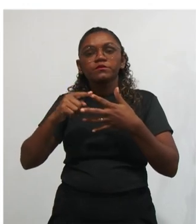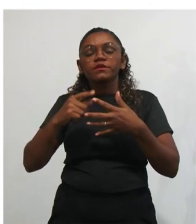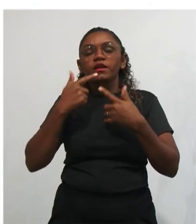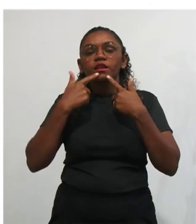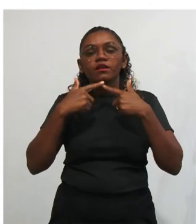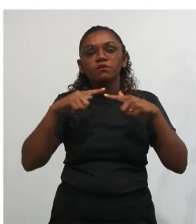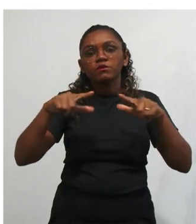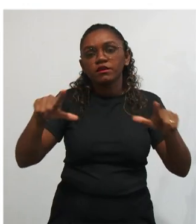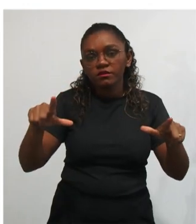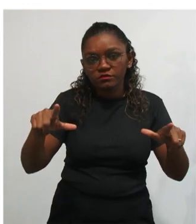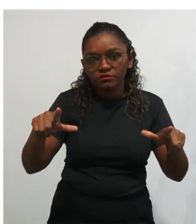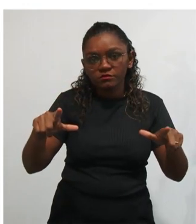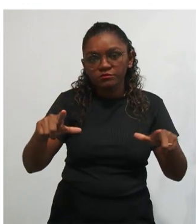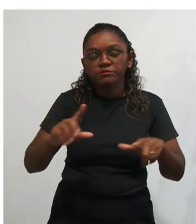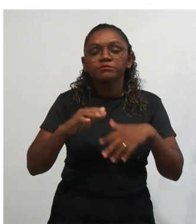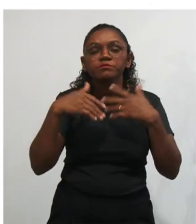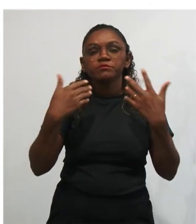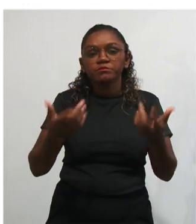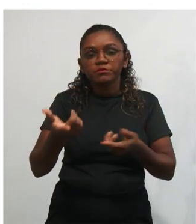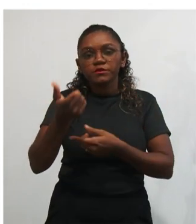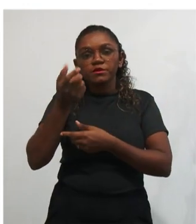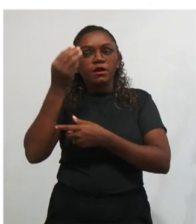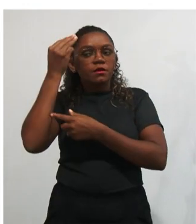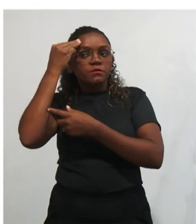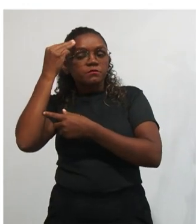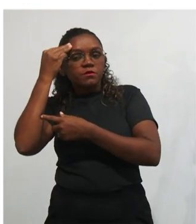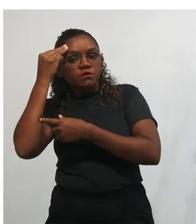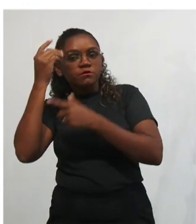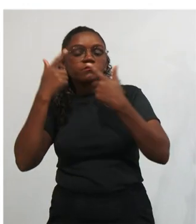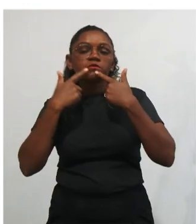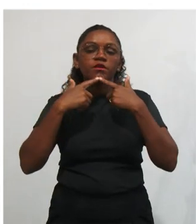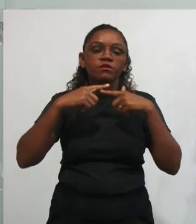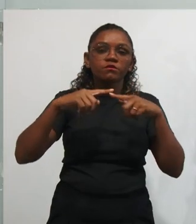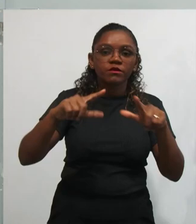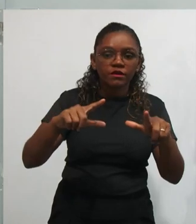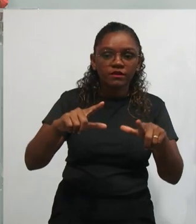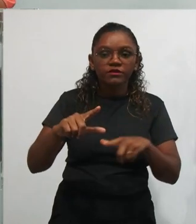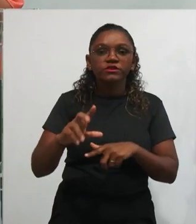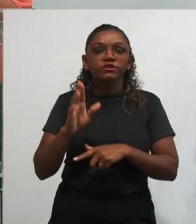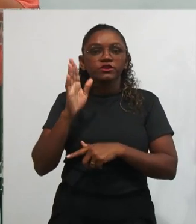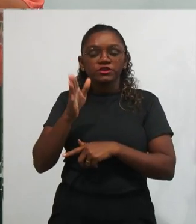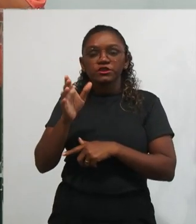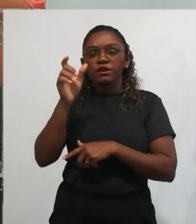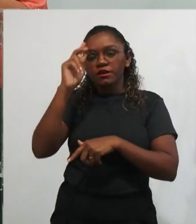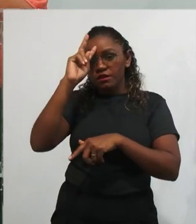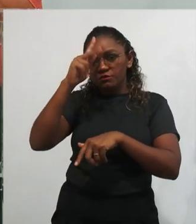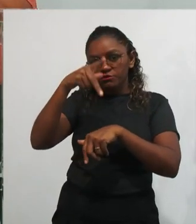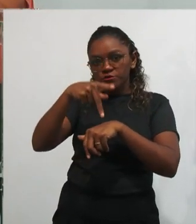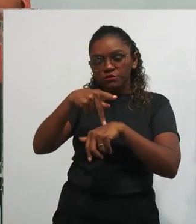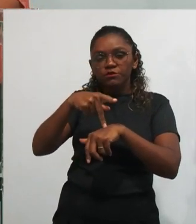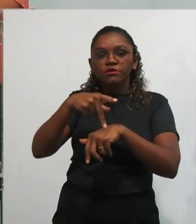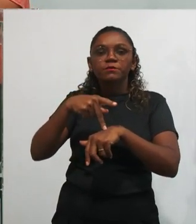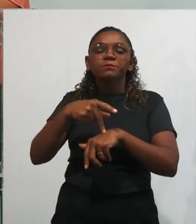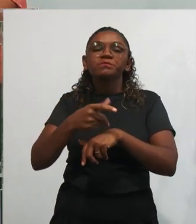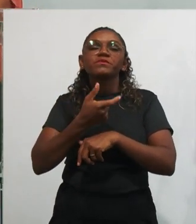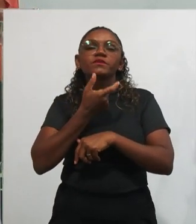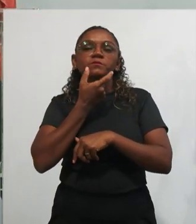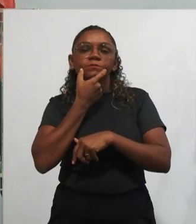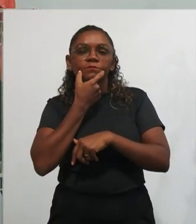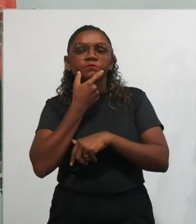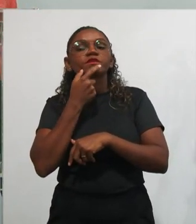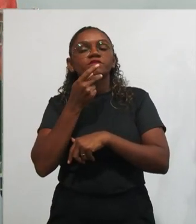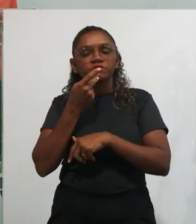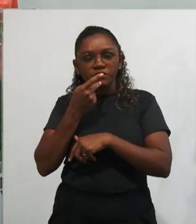lembro entre Esse aspecto de memória e linguagem que Emília Ferreiro fala que a criança no ato da construção do seu